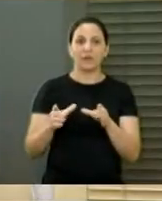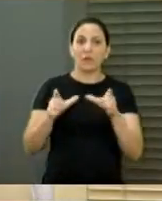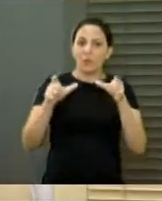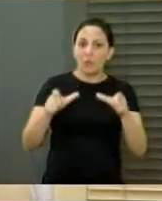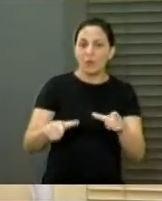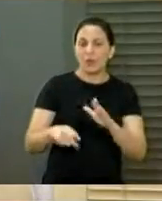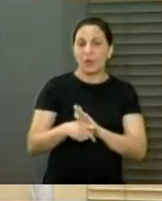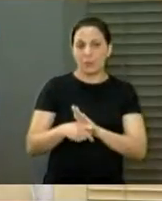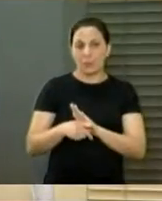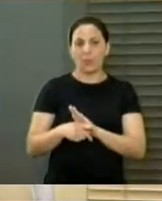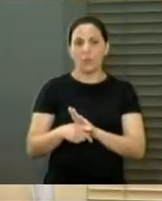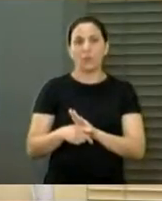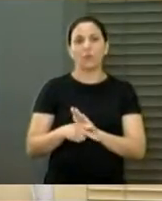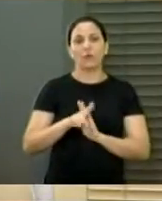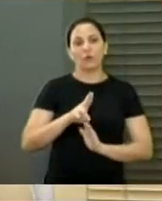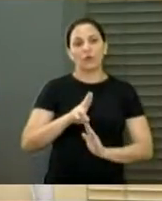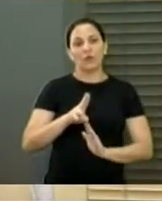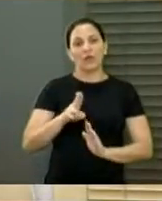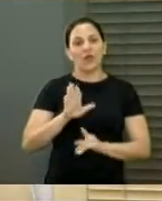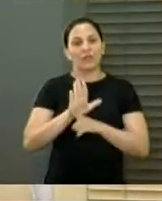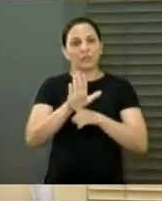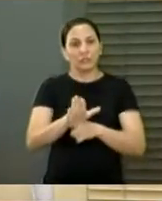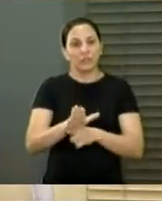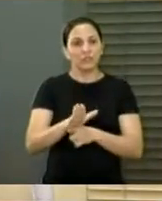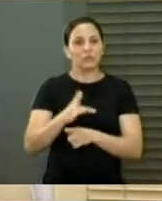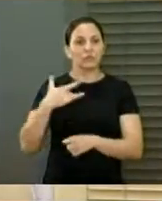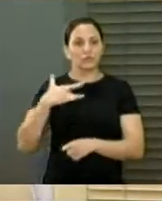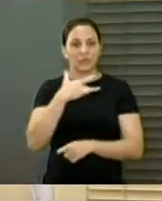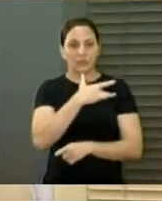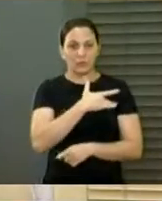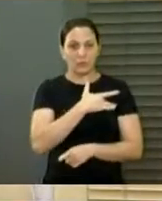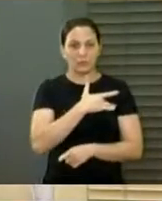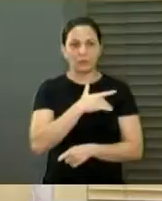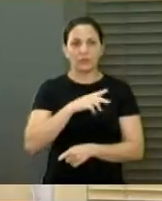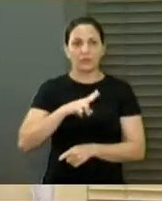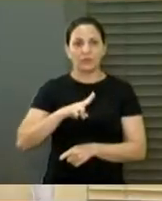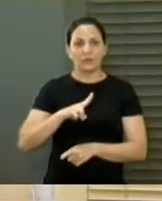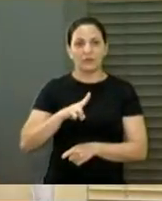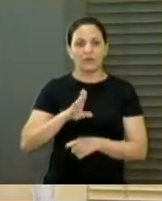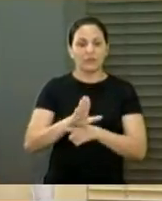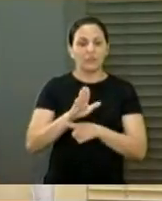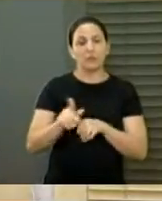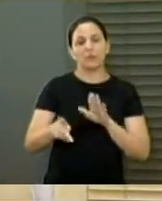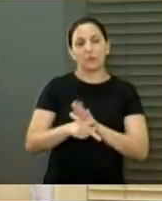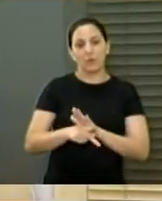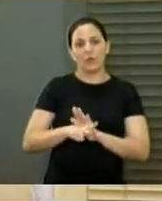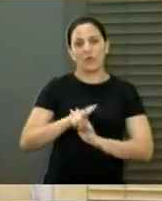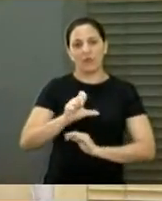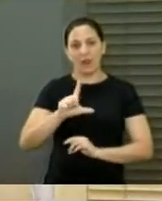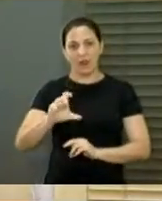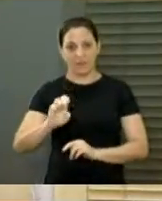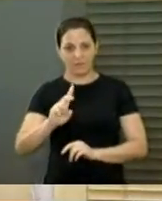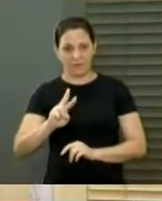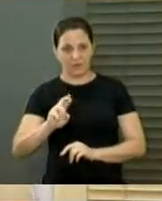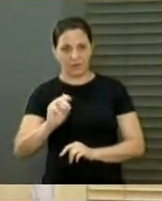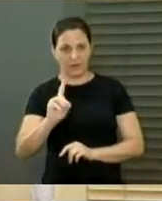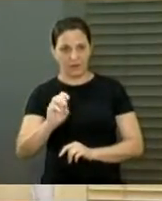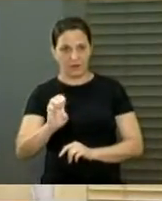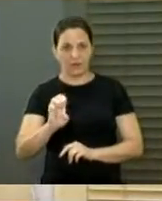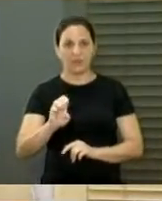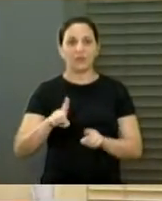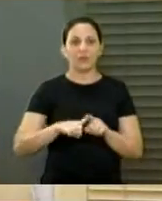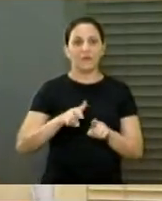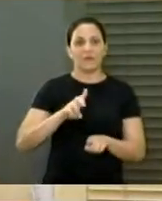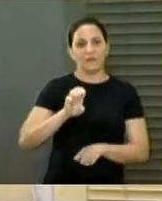da região do Vale Verde para pagamentos de boletos, exemplo, um posto de atendimento